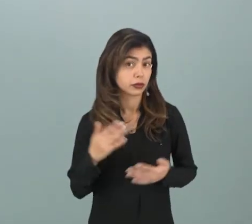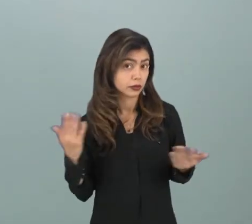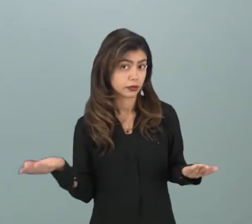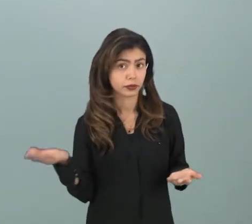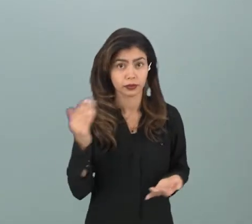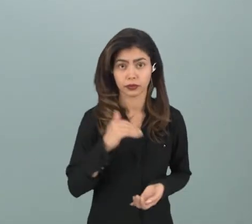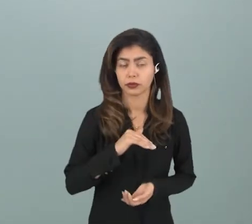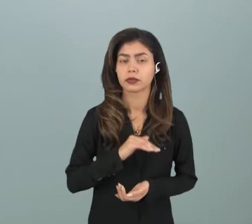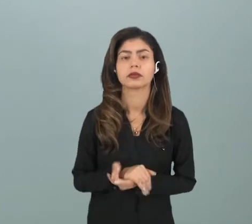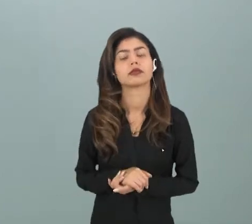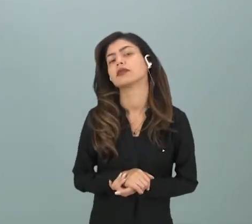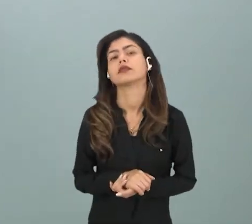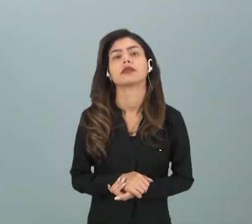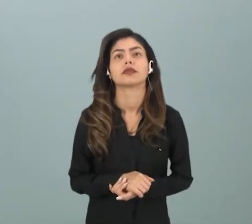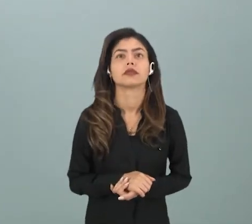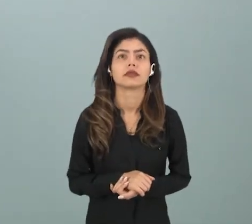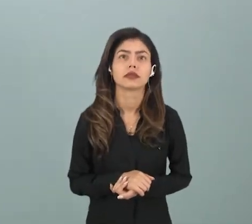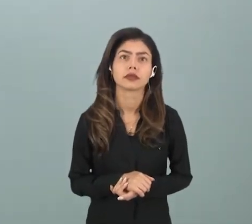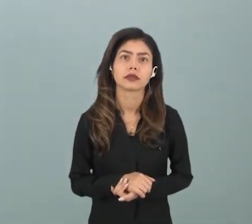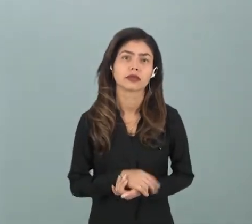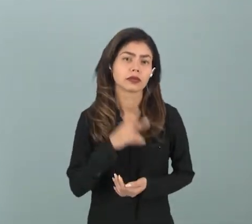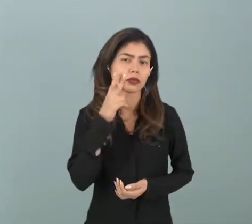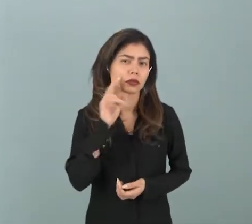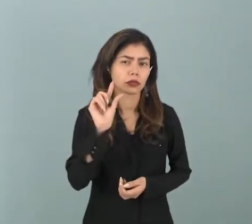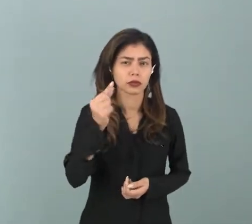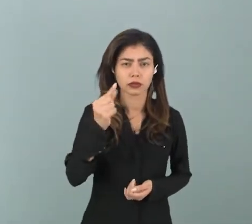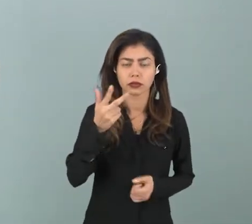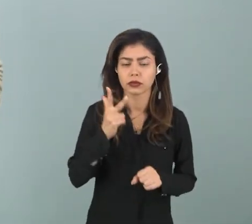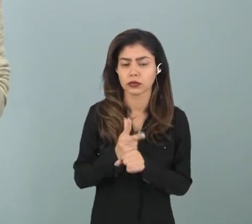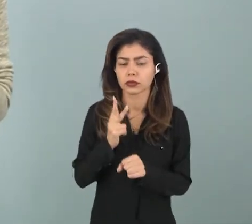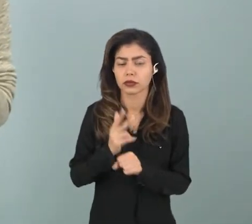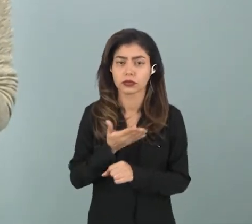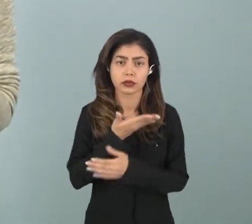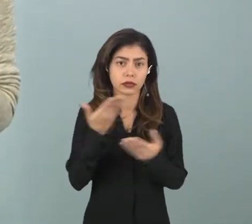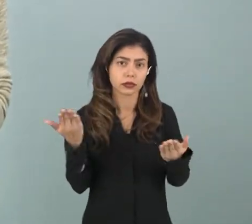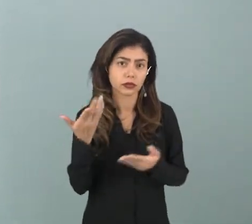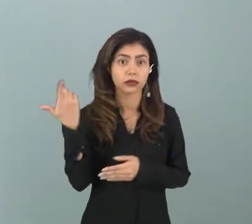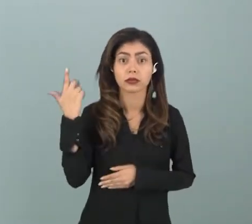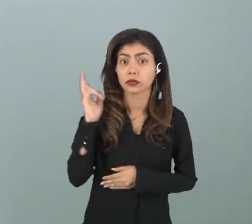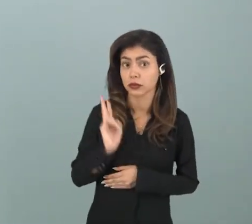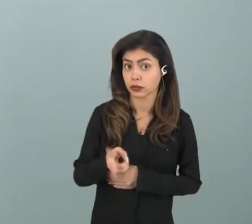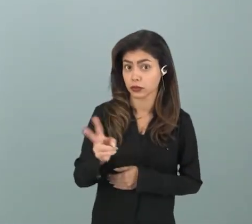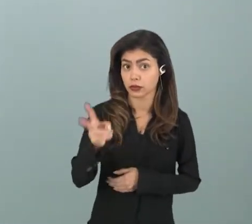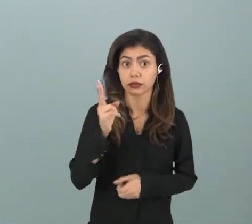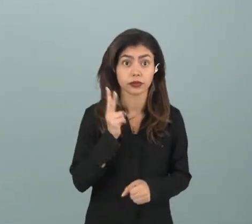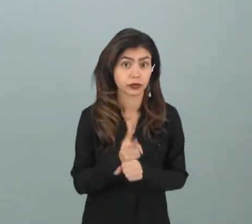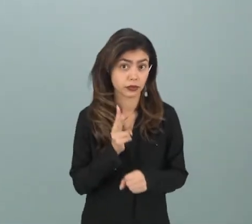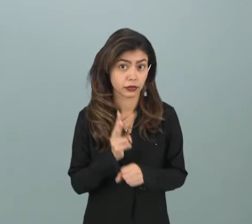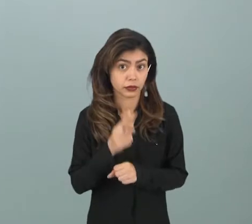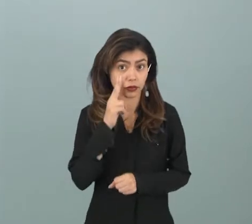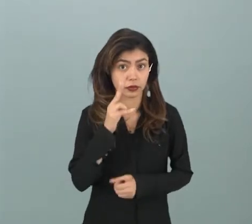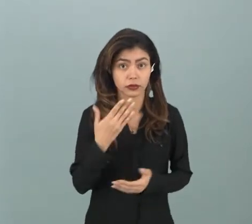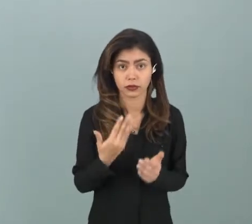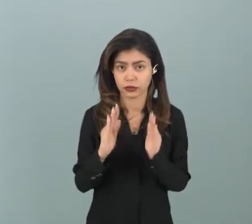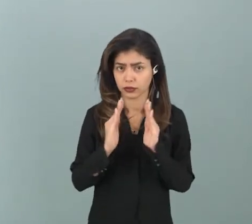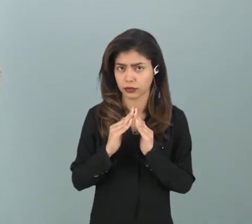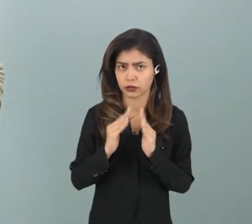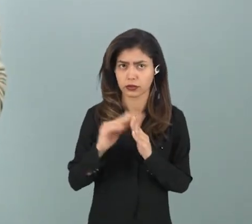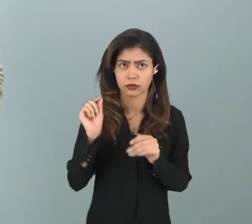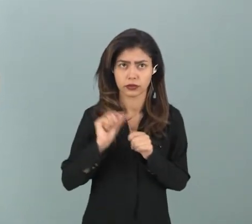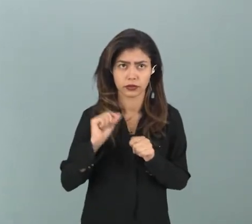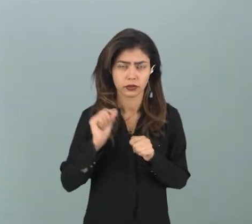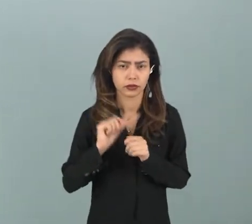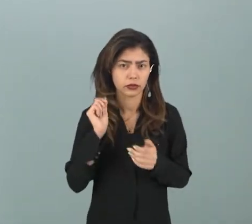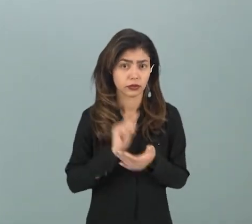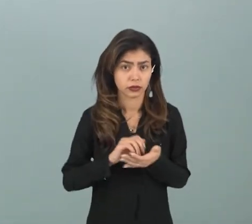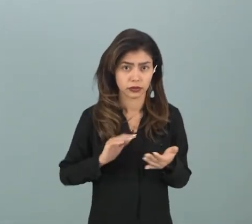Vamos lá. A gente colocou um pouquinho desse vídeo para vocês continuarem vendo em casa e fazer a